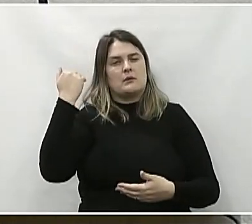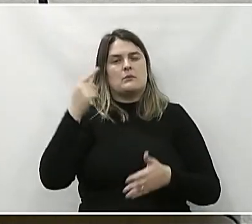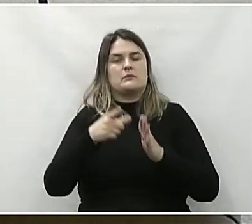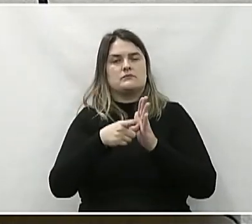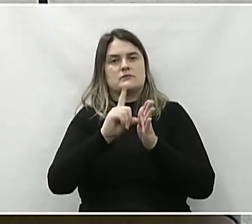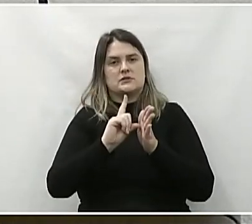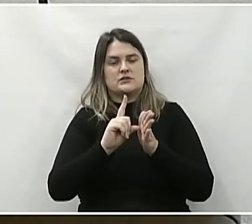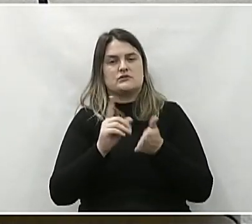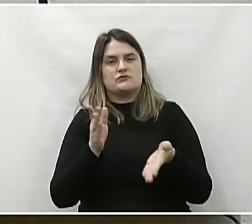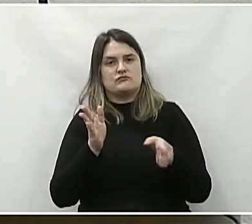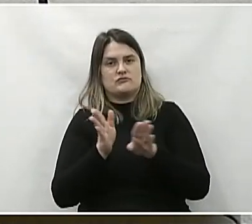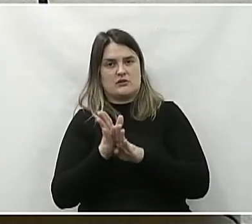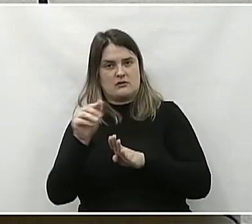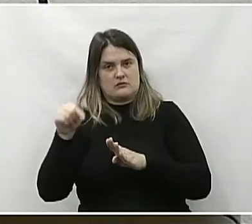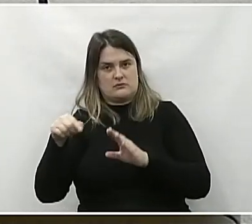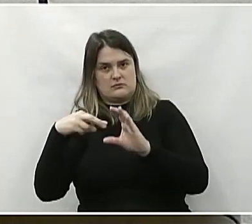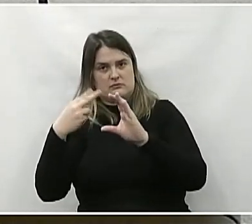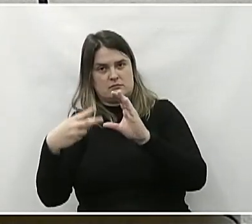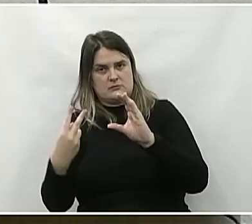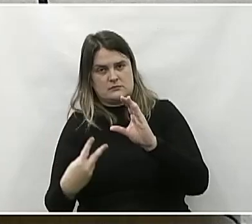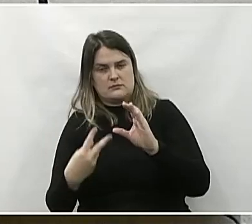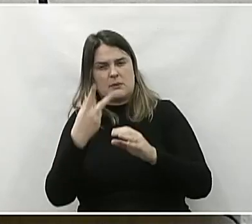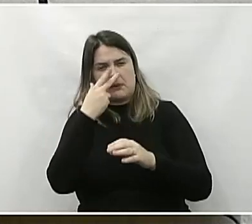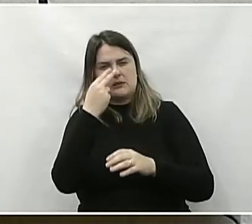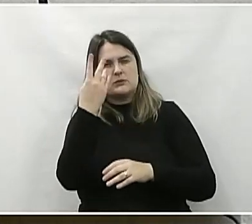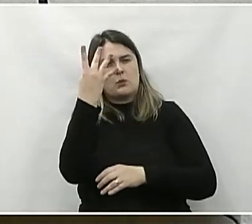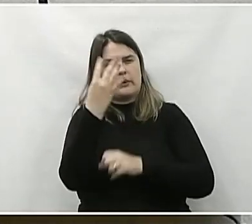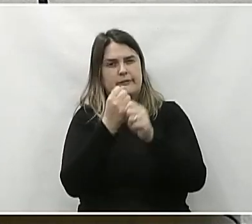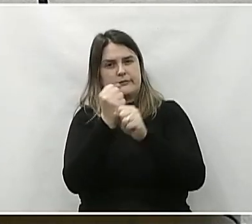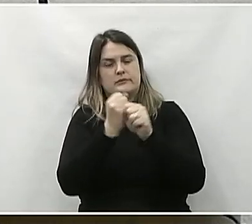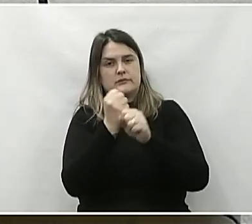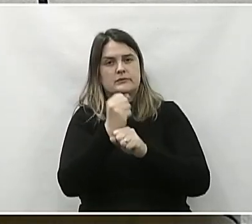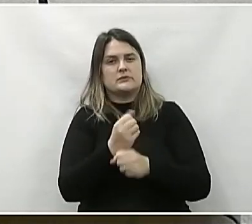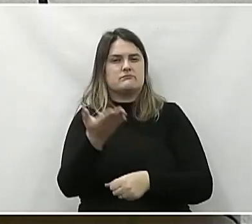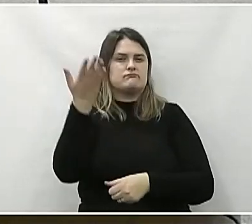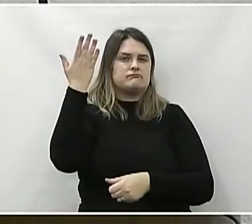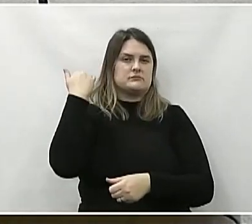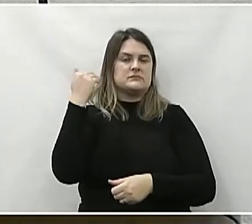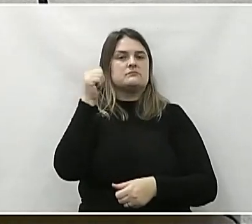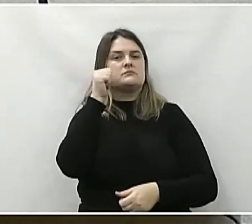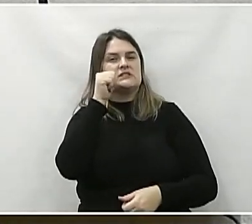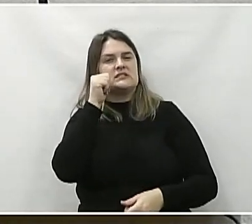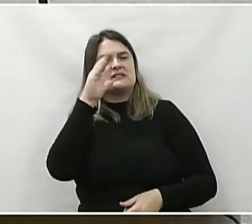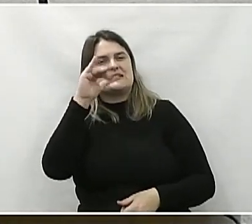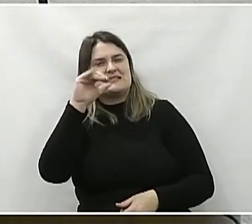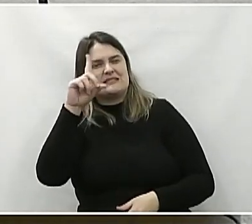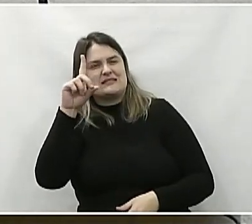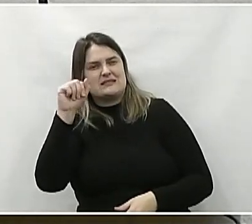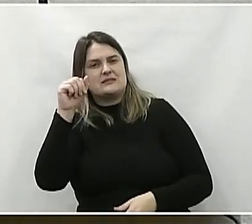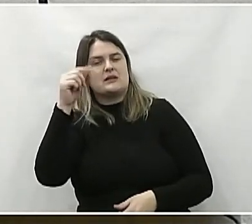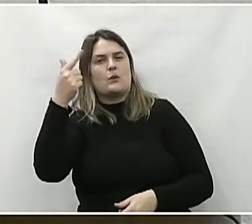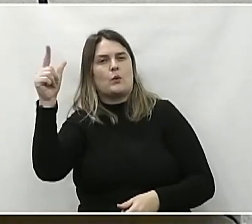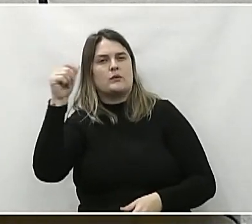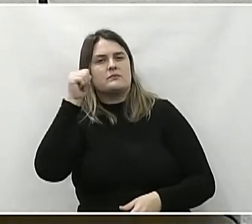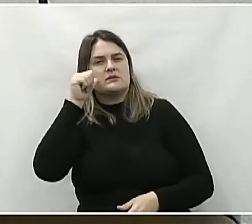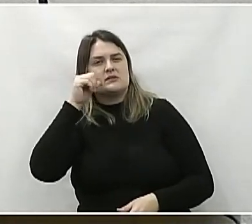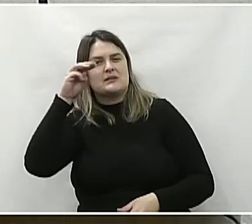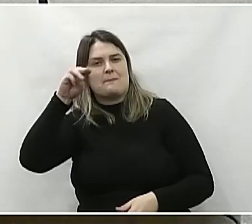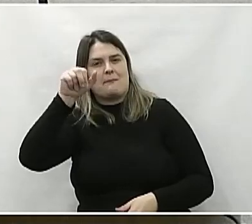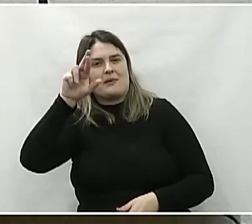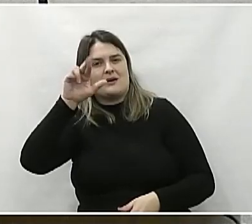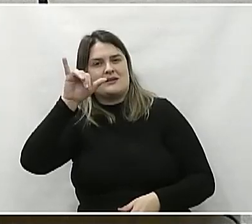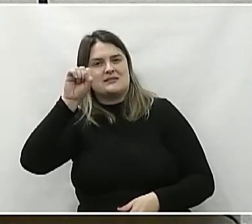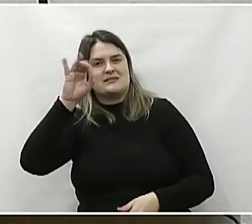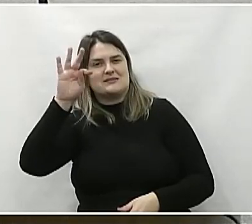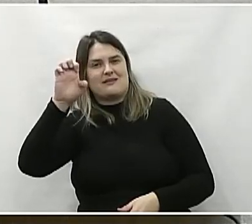vir a esta casa há quatro anos atrás filha da Maristela no distrito de São